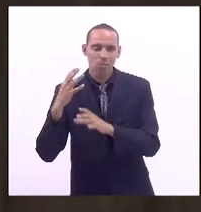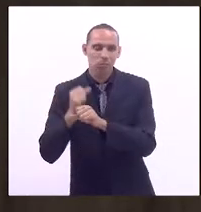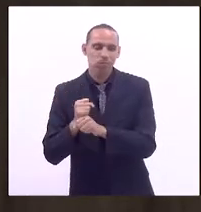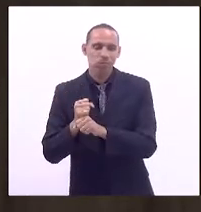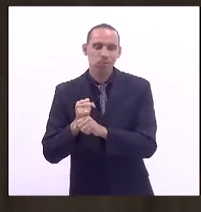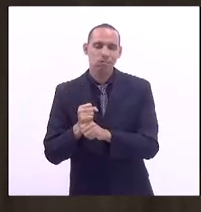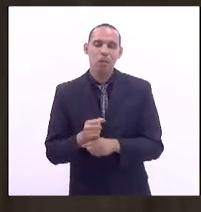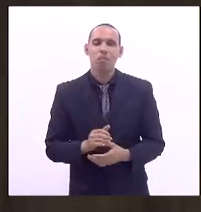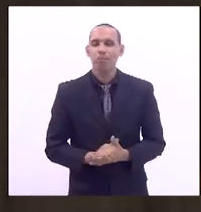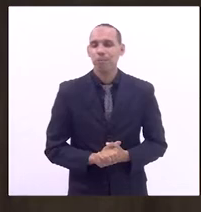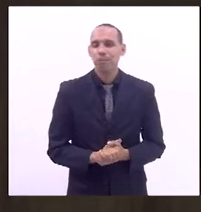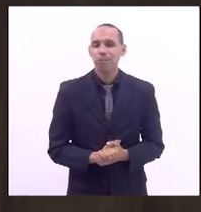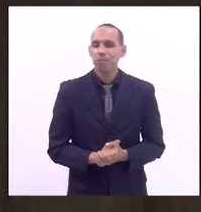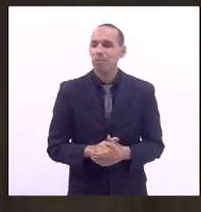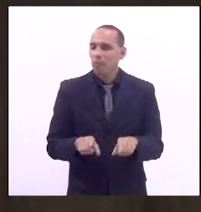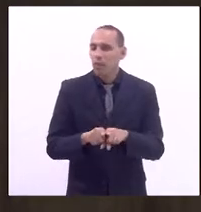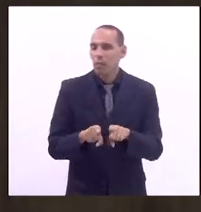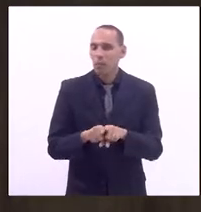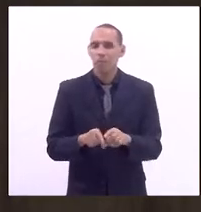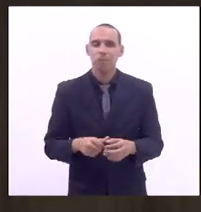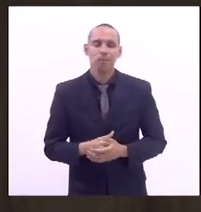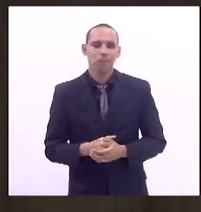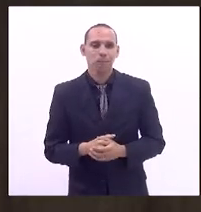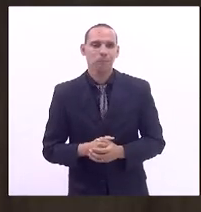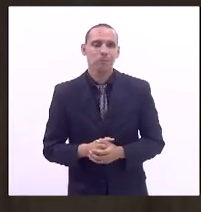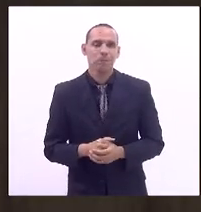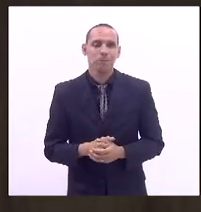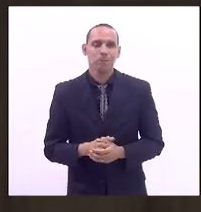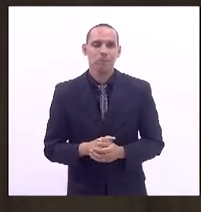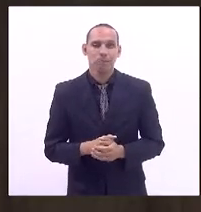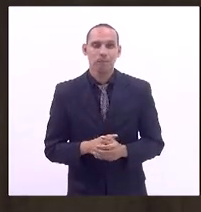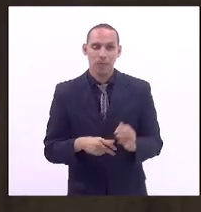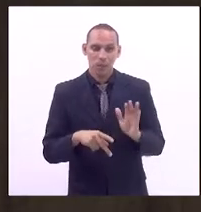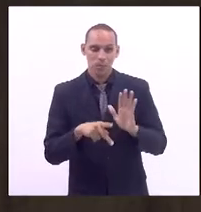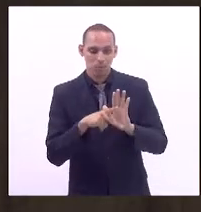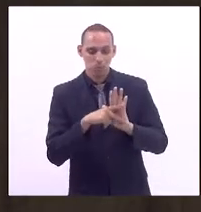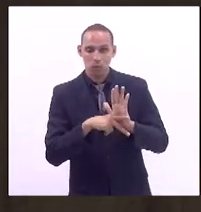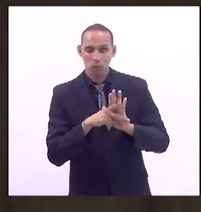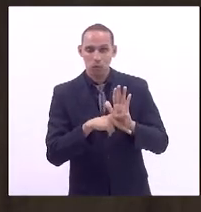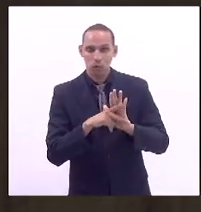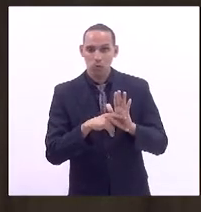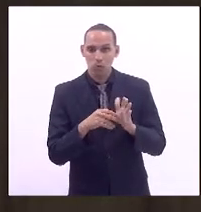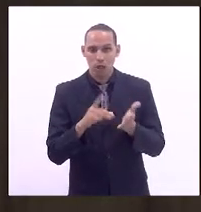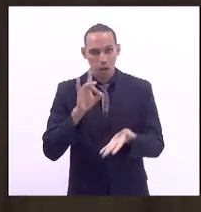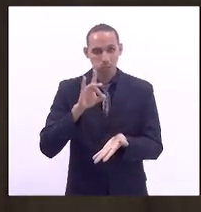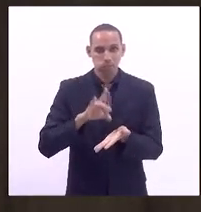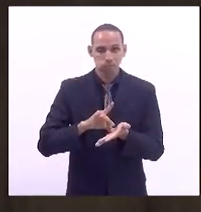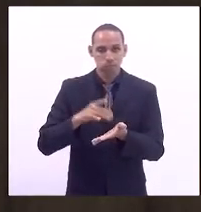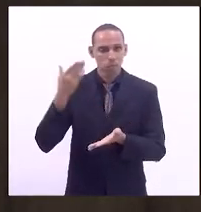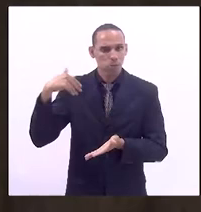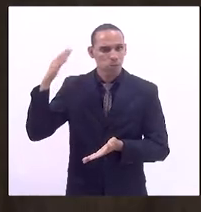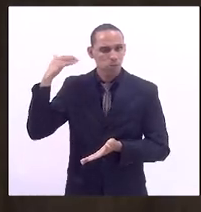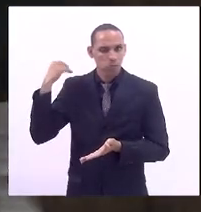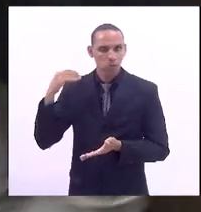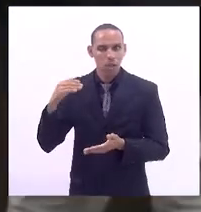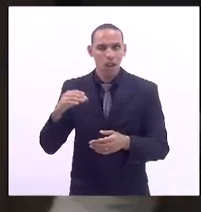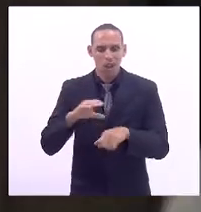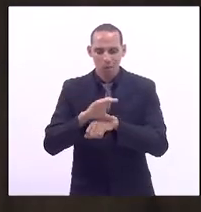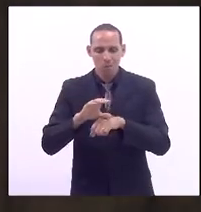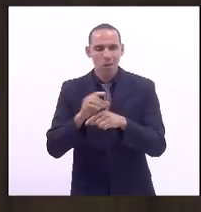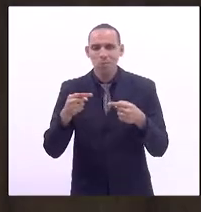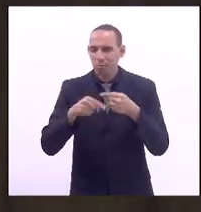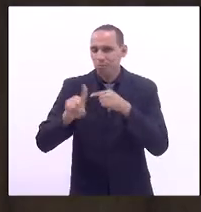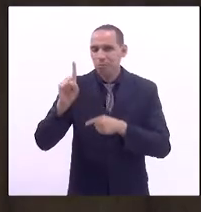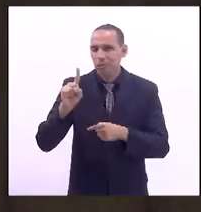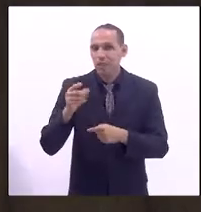além do mais e é no projeto original que foi declarada a inconstitucionalidade